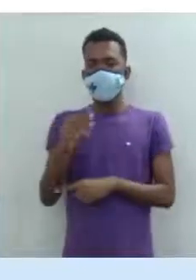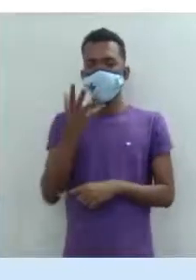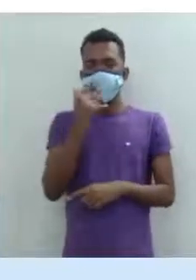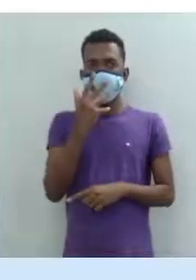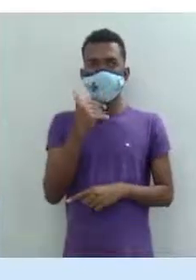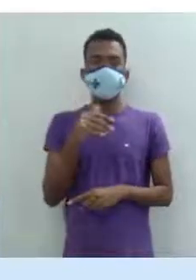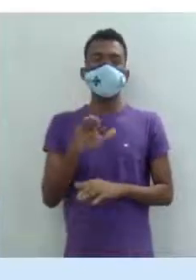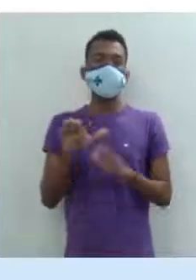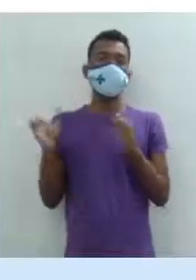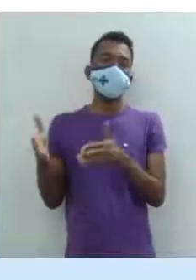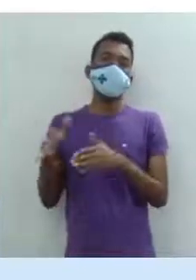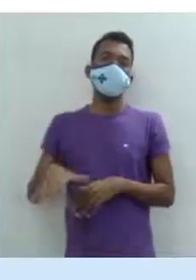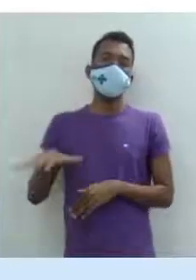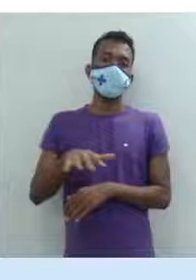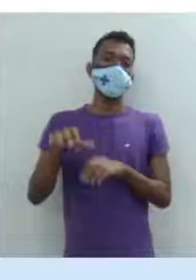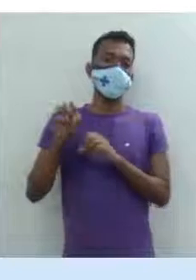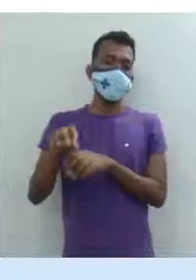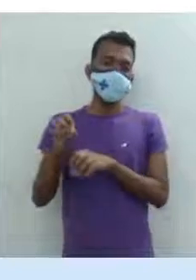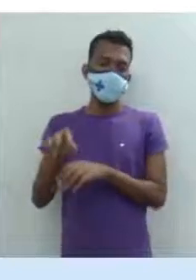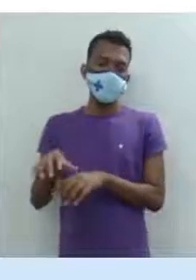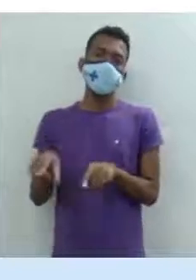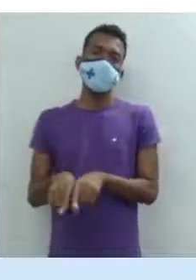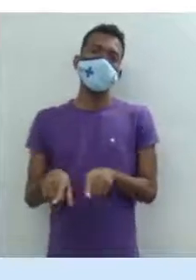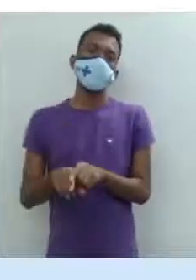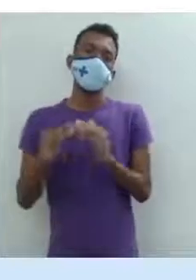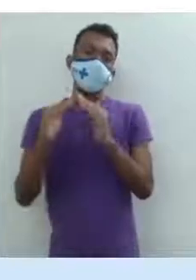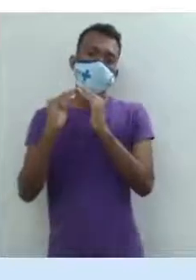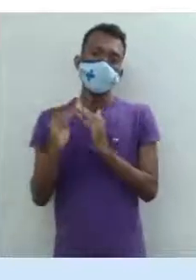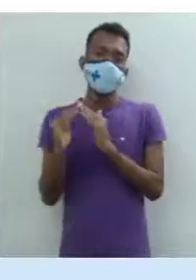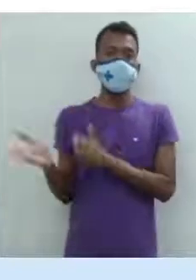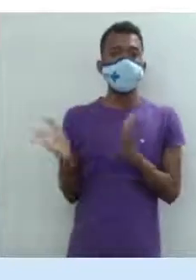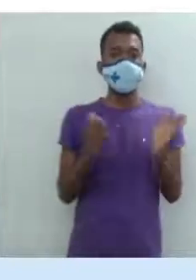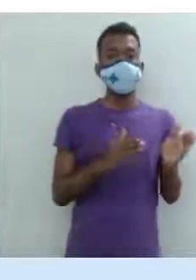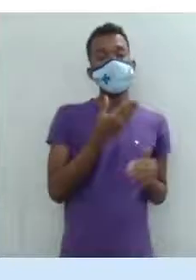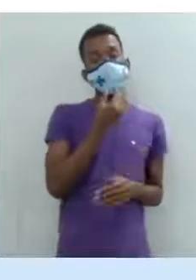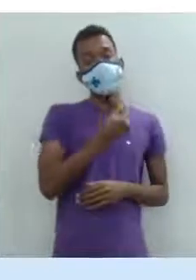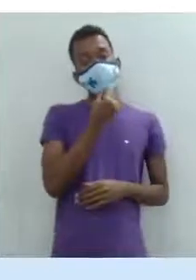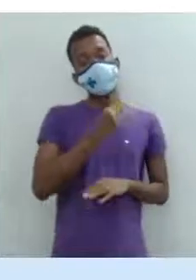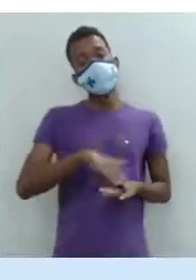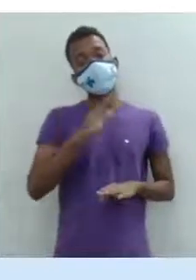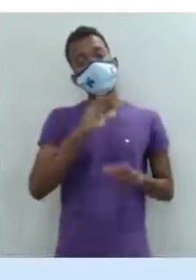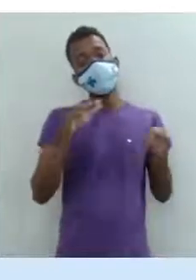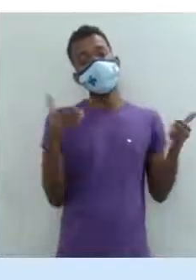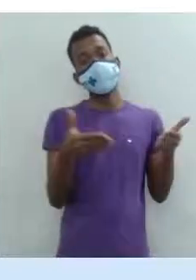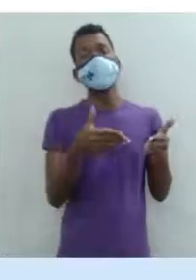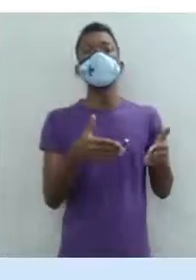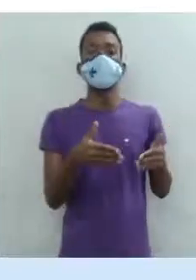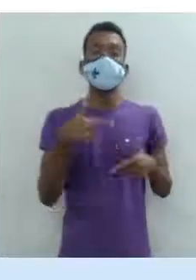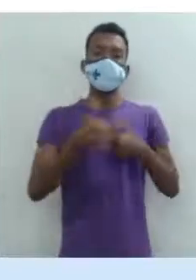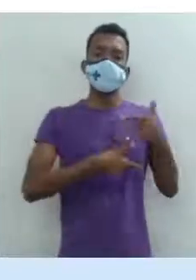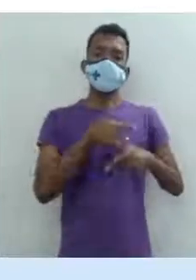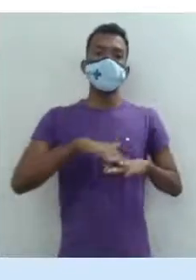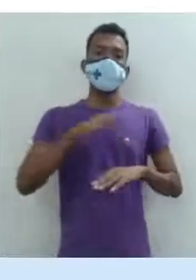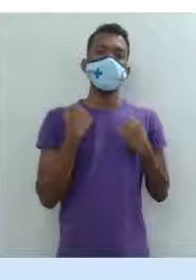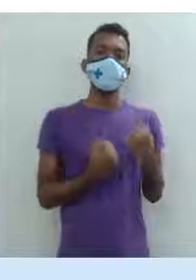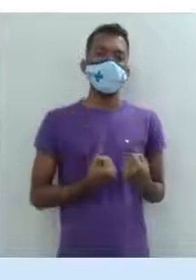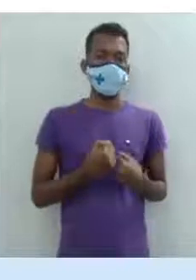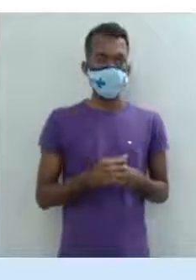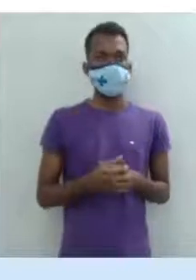voltado para a educação e para casa, enquanto o homem não, mais voltado para os trabalhos mais pesados,